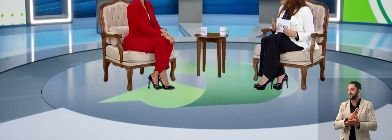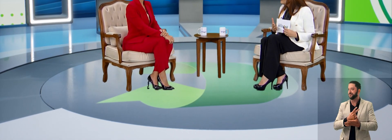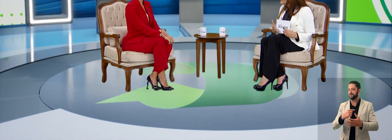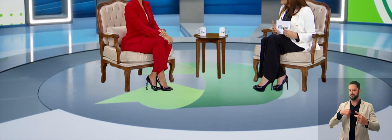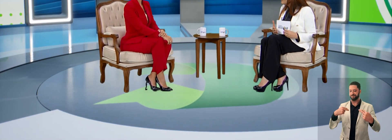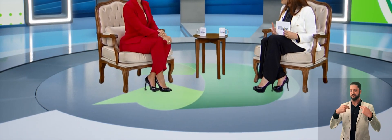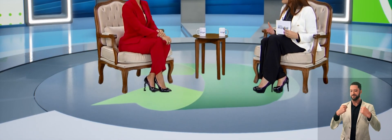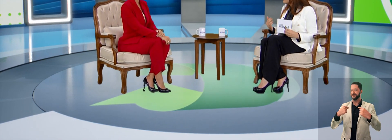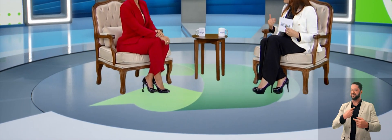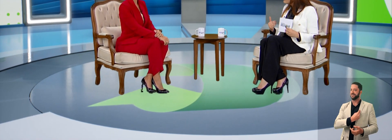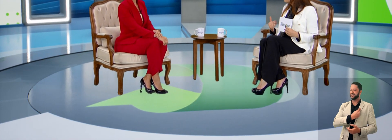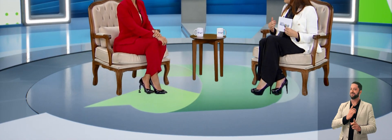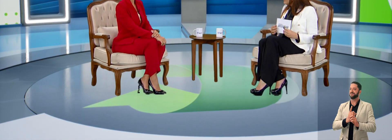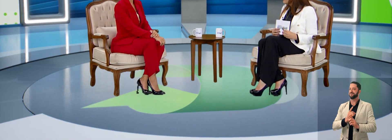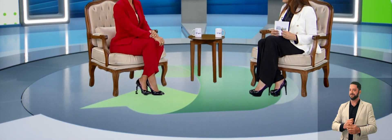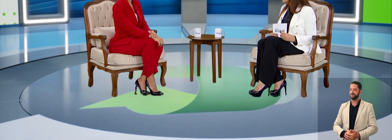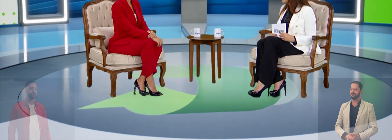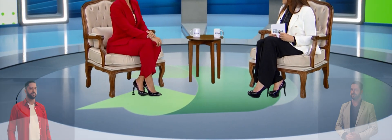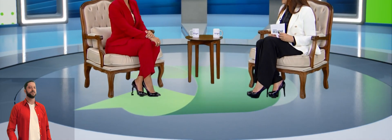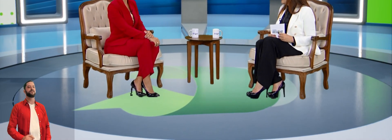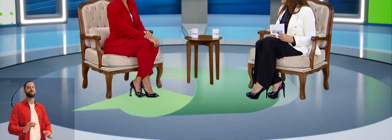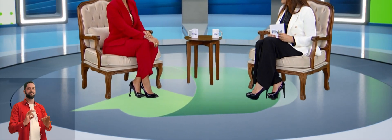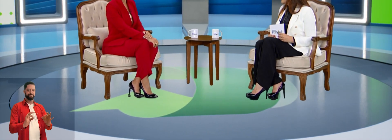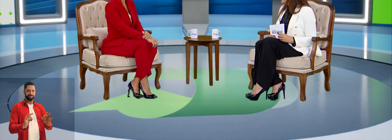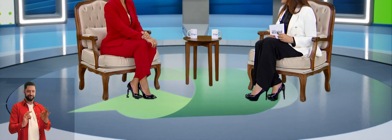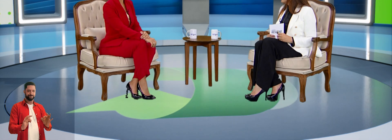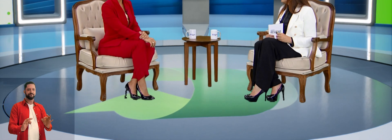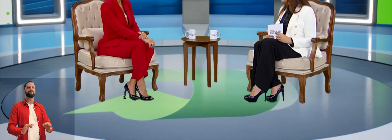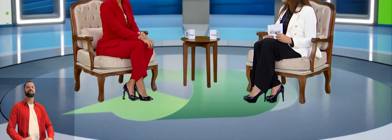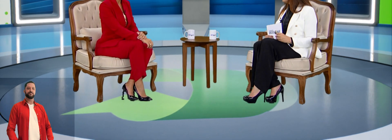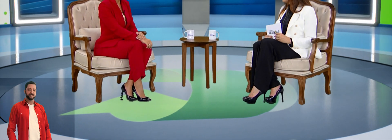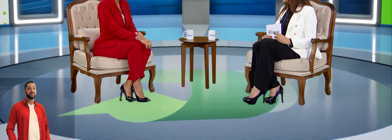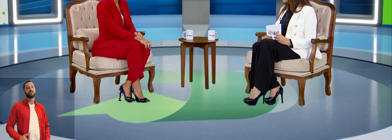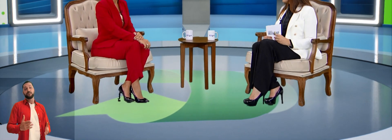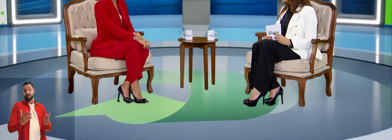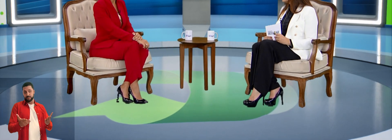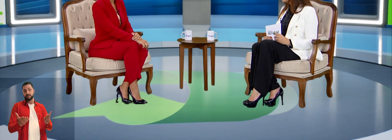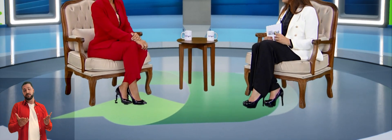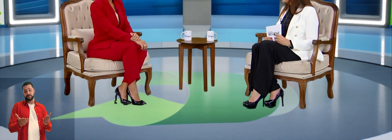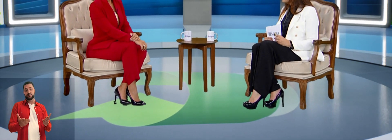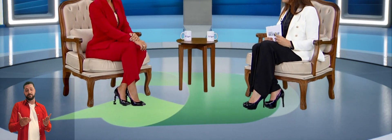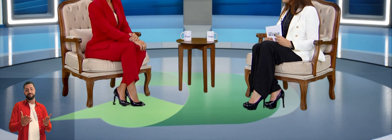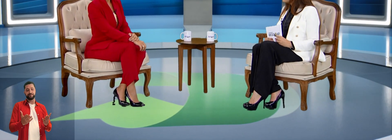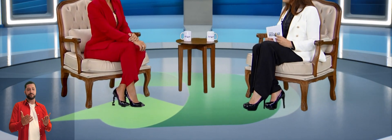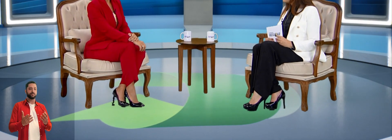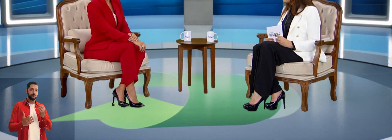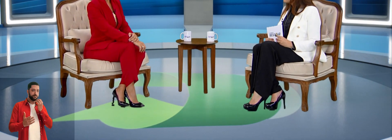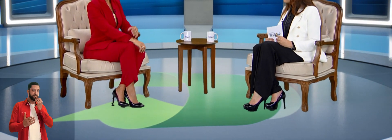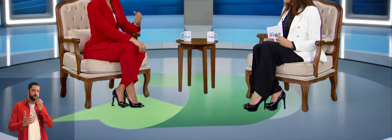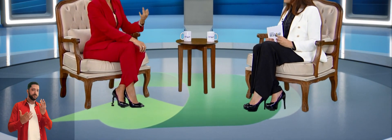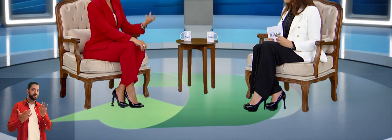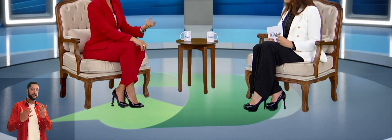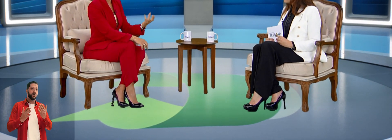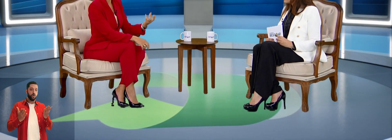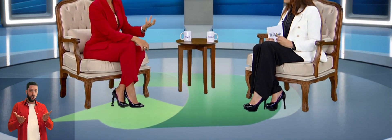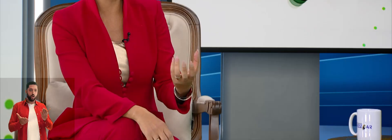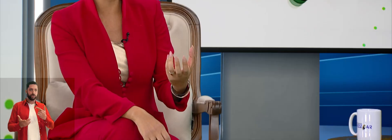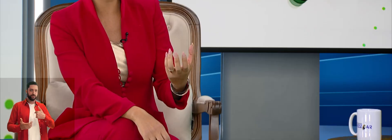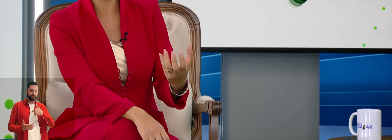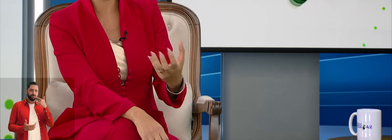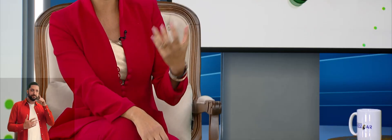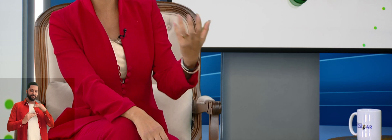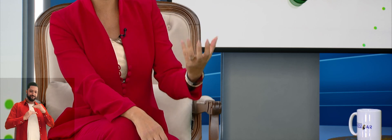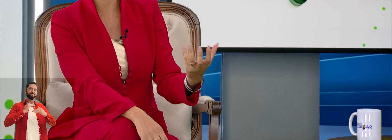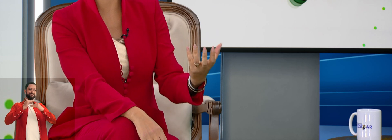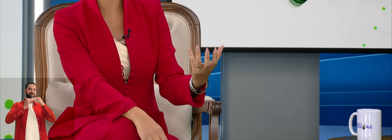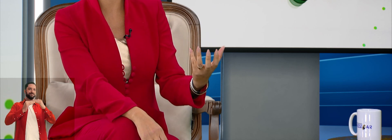eles vão entender exatamente o que está acontecendo com eles também. Exatamente. E assim, Eunice, tudo, eu falo que para chegar aonde hoje eu